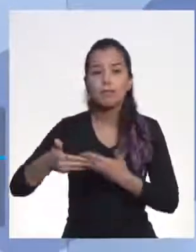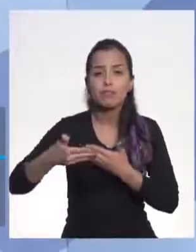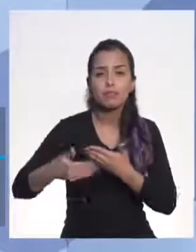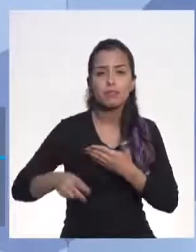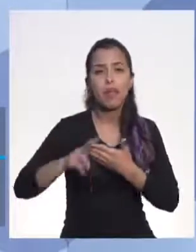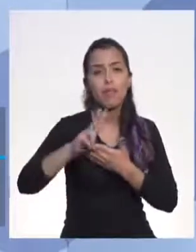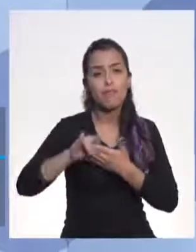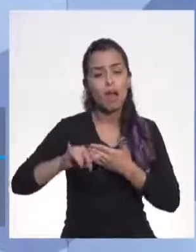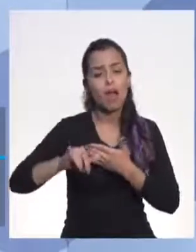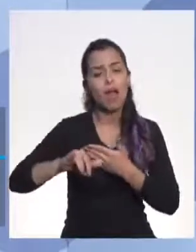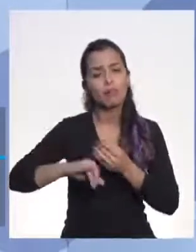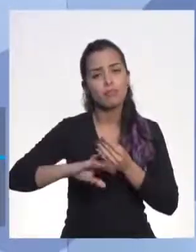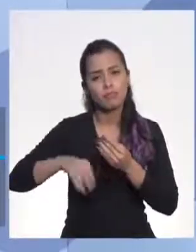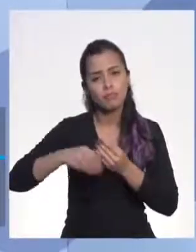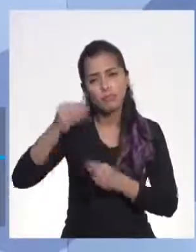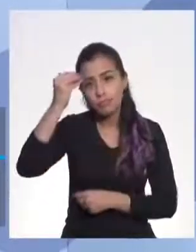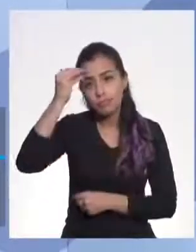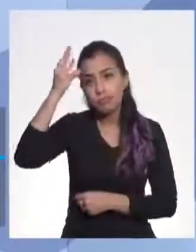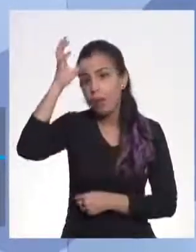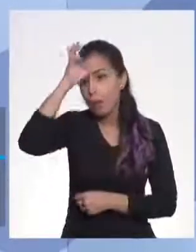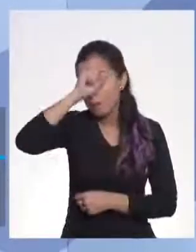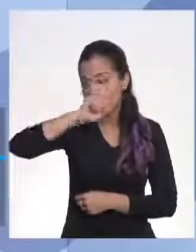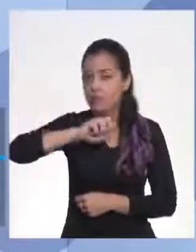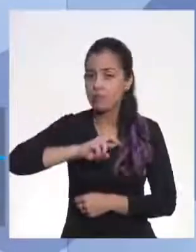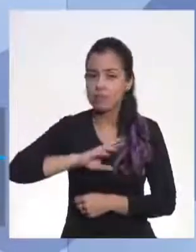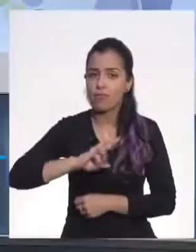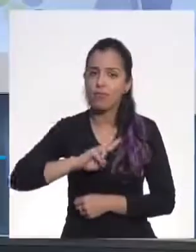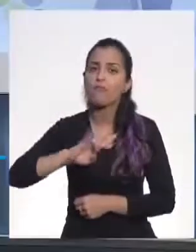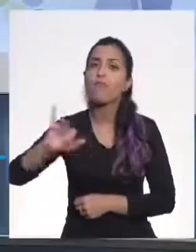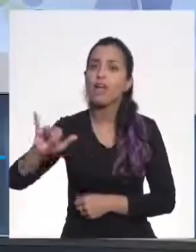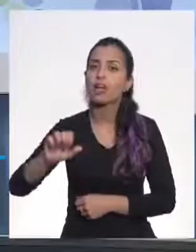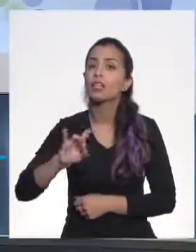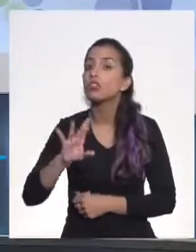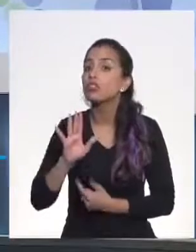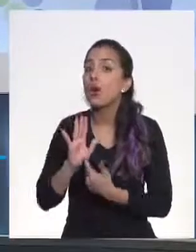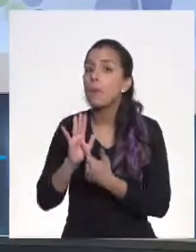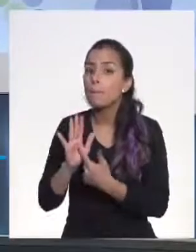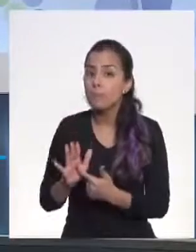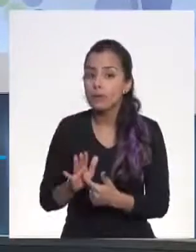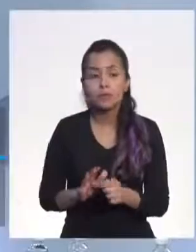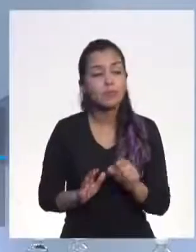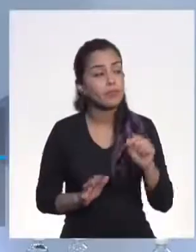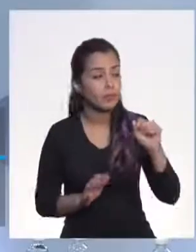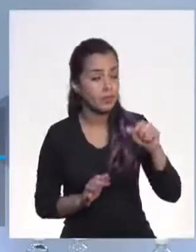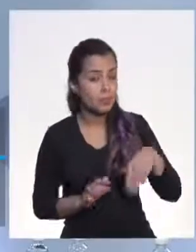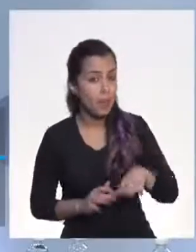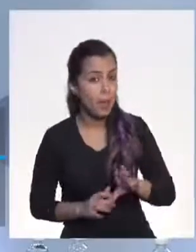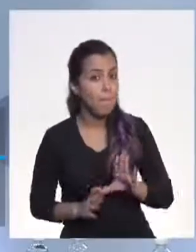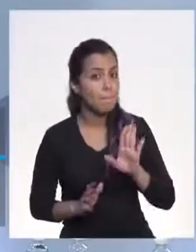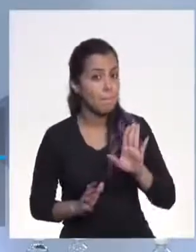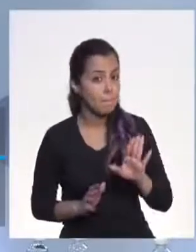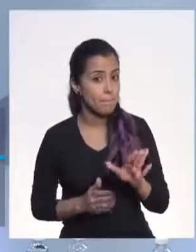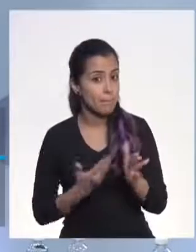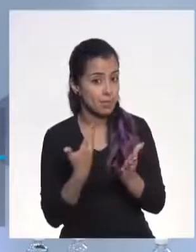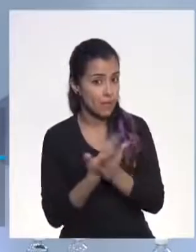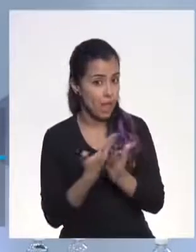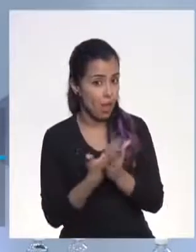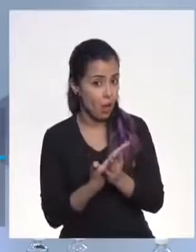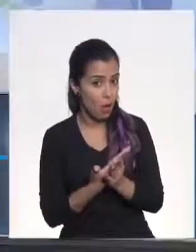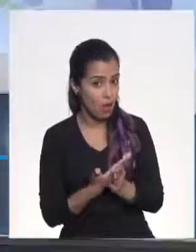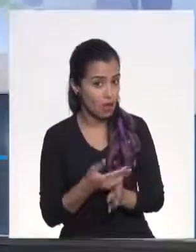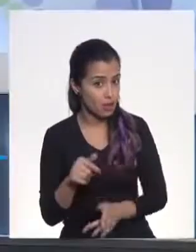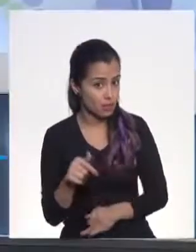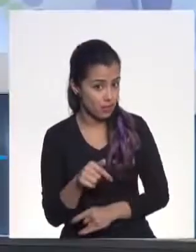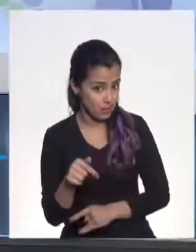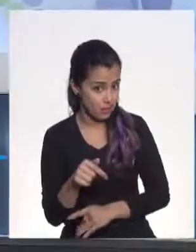aprender mesmo tanto que a gente não tá dando ele aprender a fazer né você tá mostrando como embora mas embora lá na aula 7